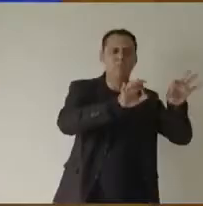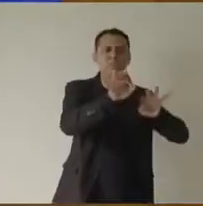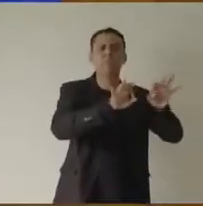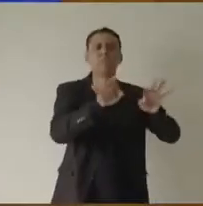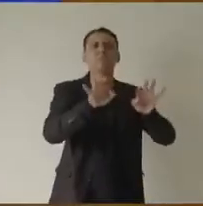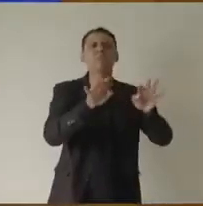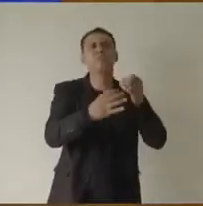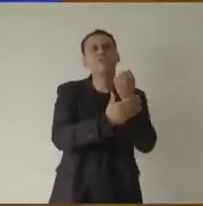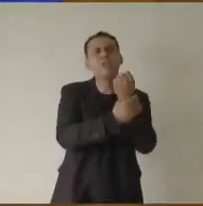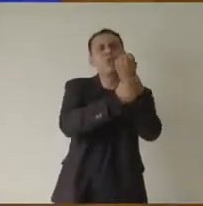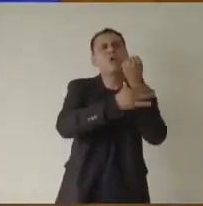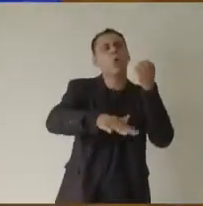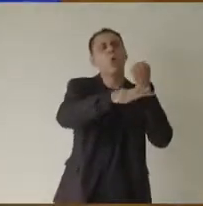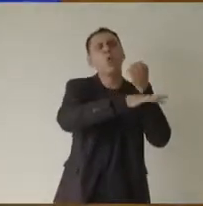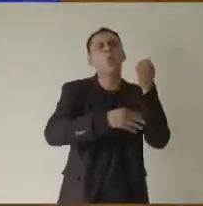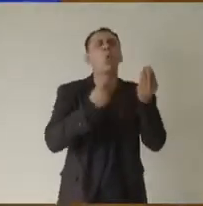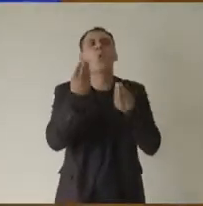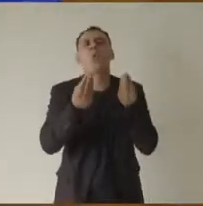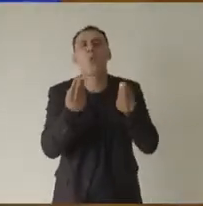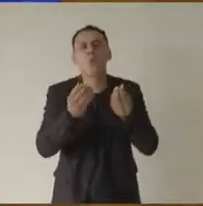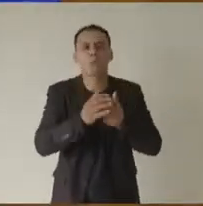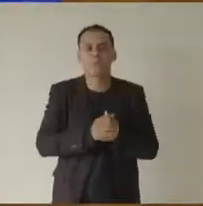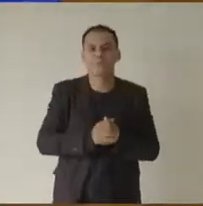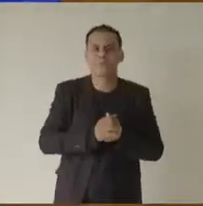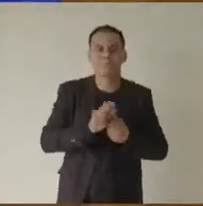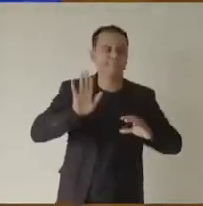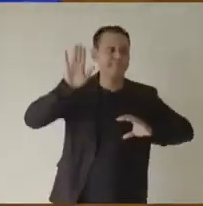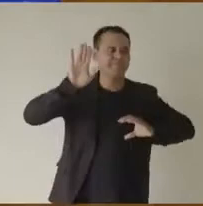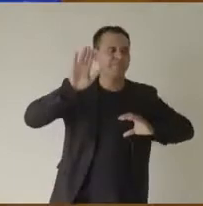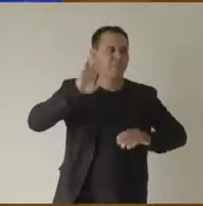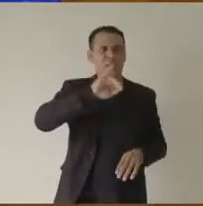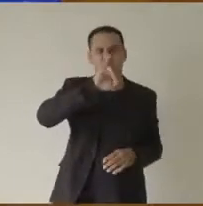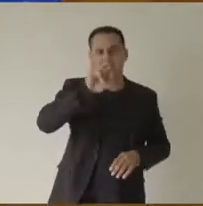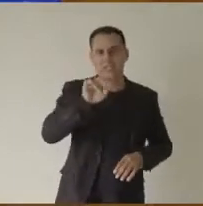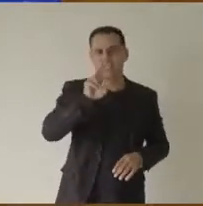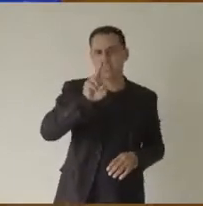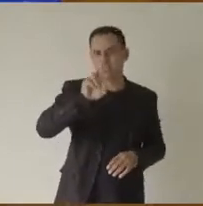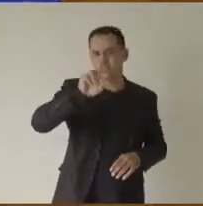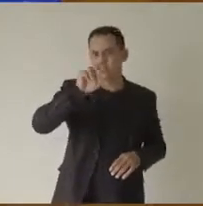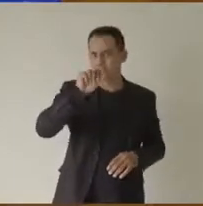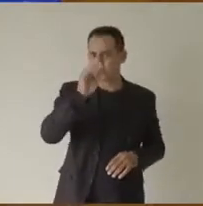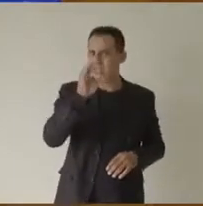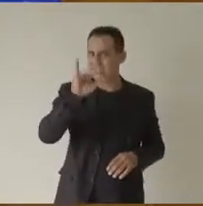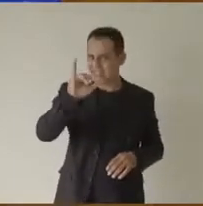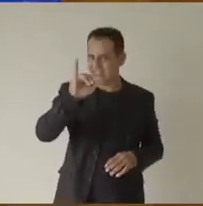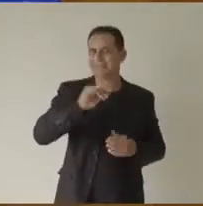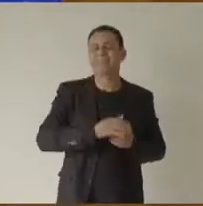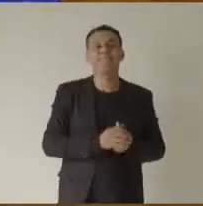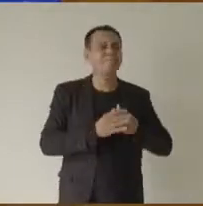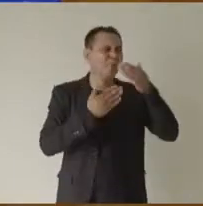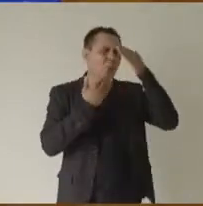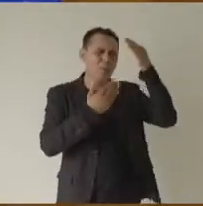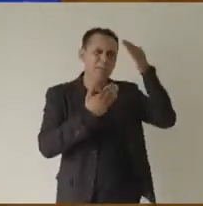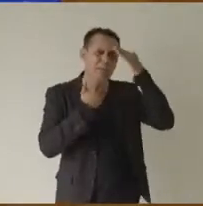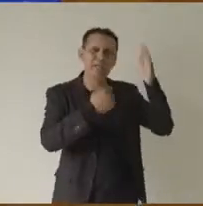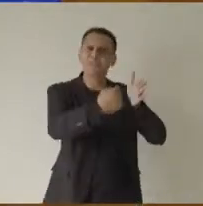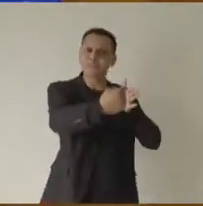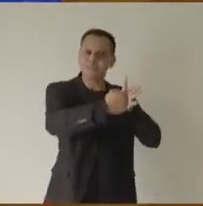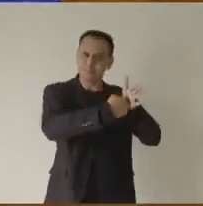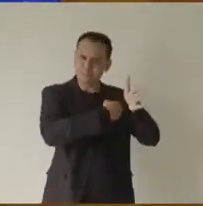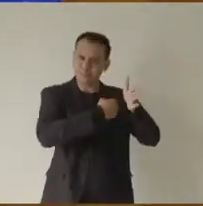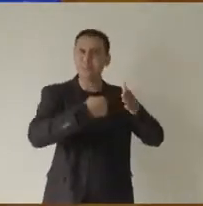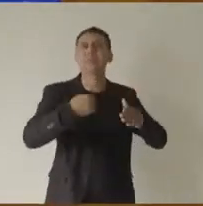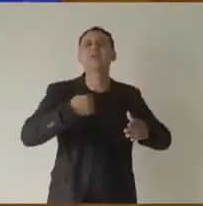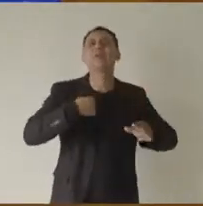dia. Bom dia, Getúlio, pela pergunta. E eu quero dizer que a primeira providência que tem que ser tomada é